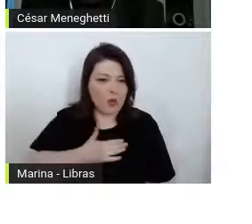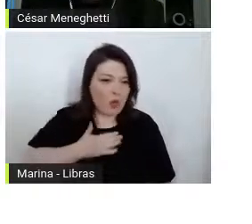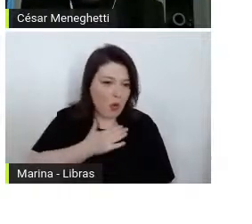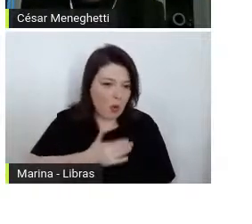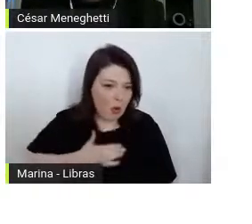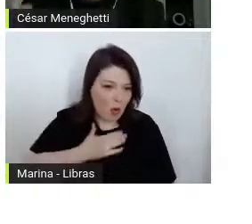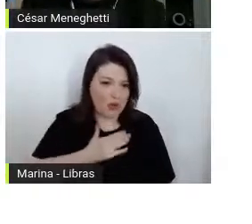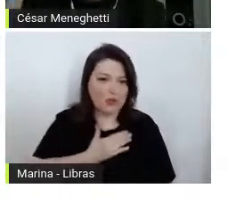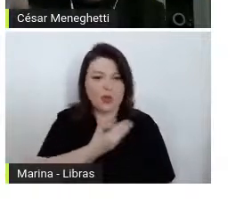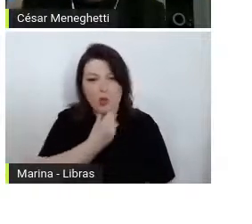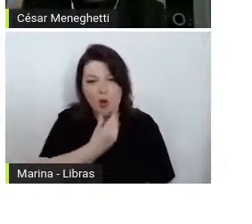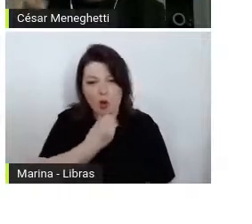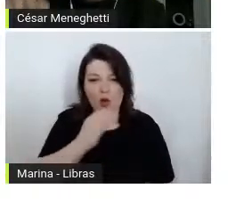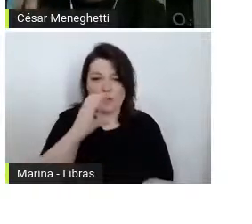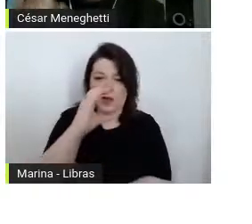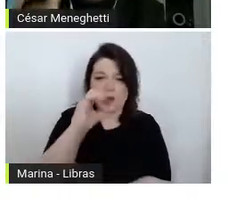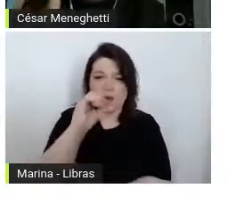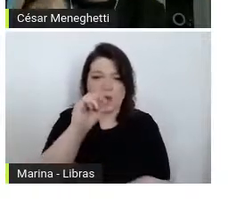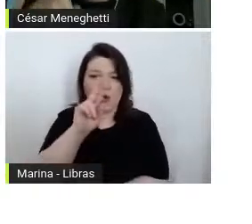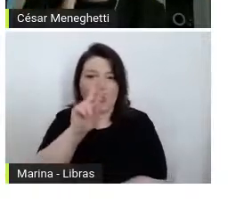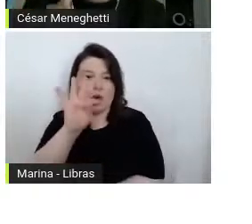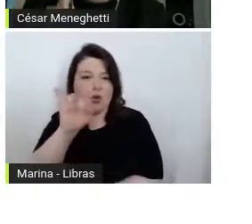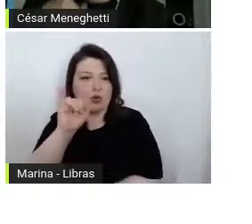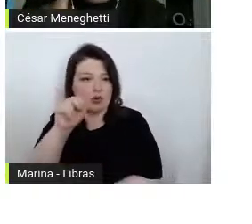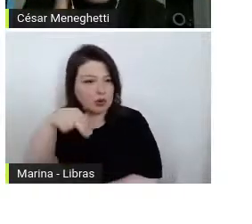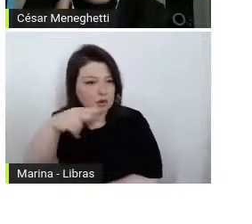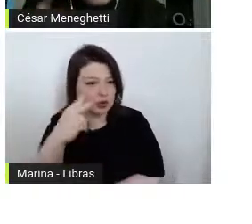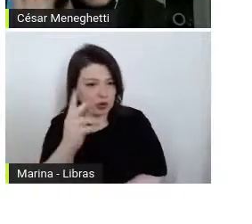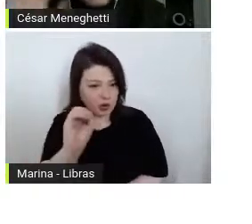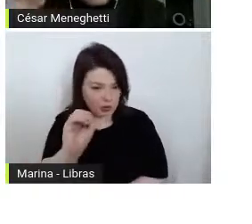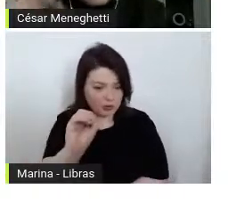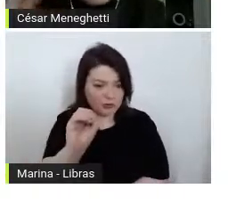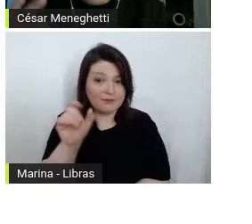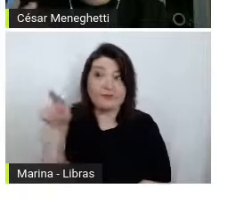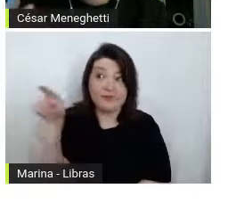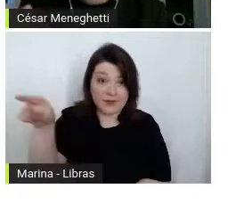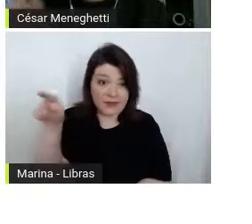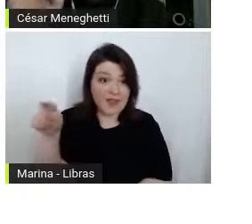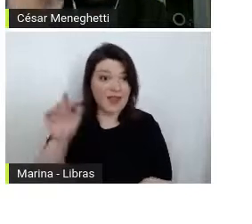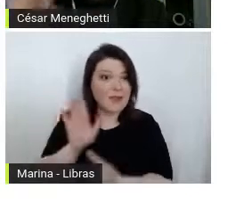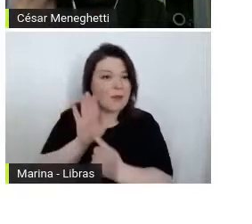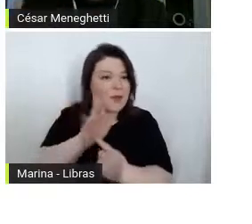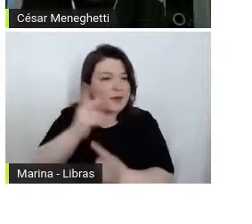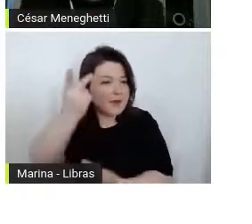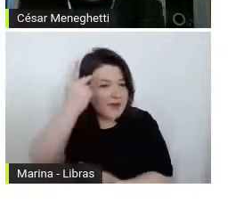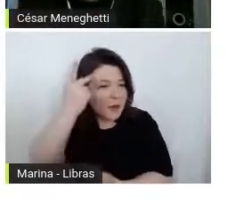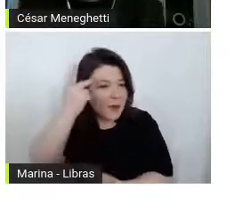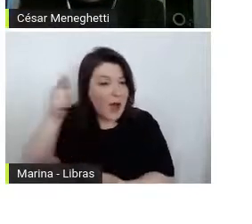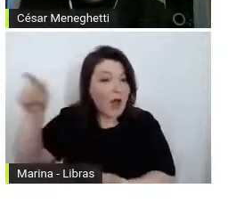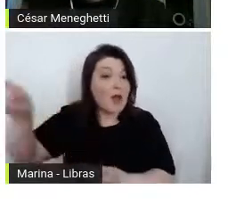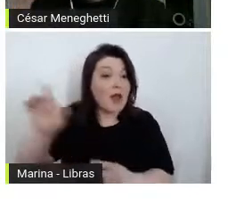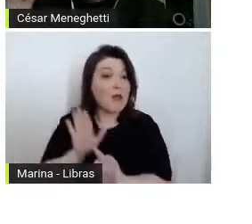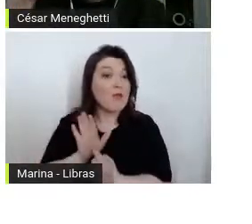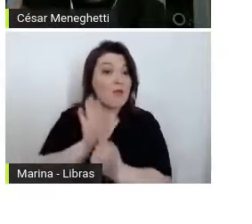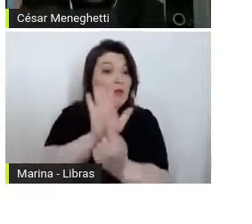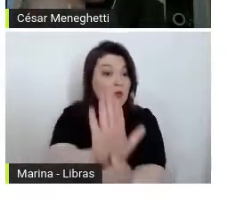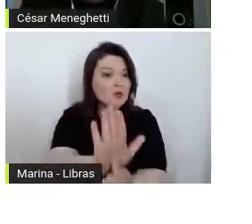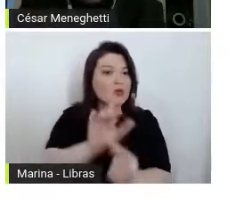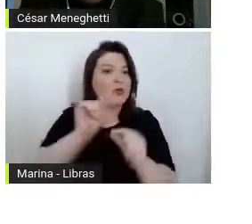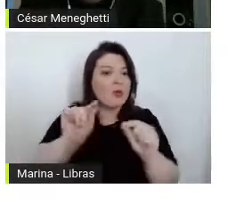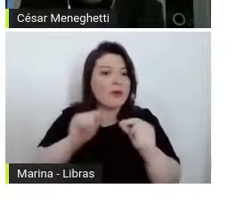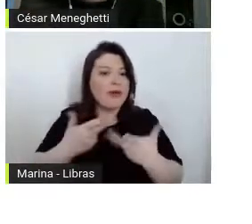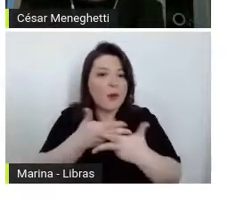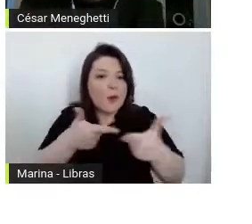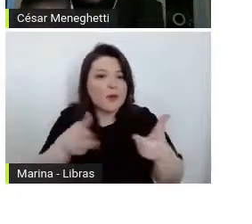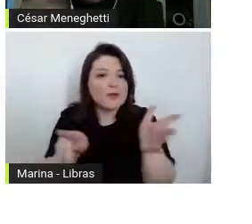Coutinho. Um dia, na Mostra de São Paulo, ele fez uma única projeção de um dia só da TV aberta. Então ele colocou, tirou todas